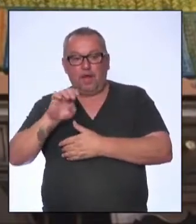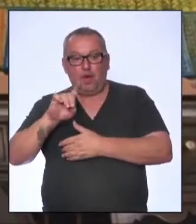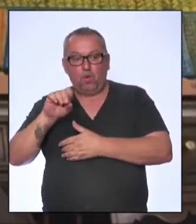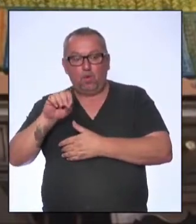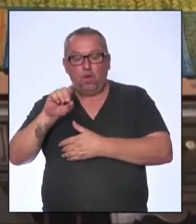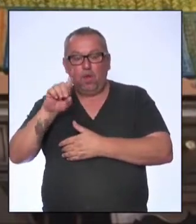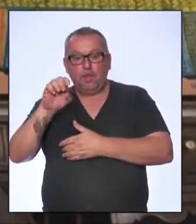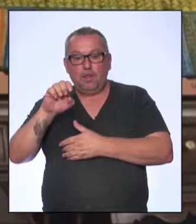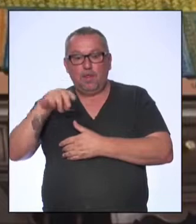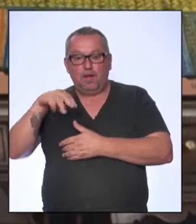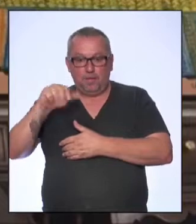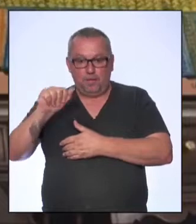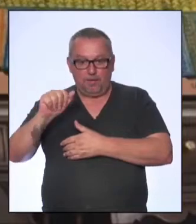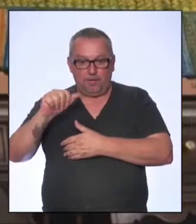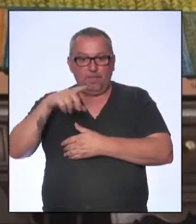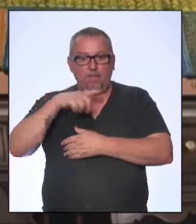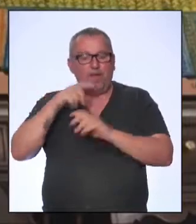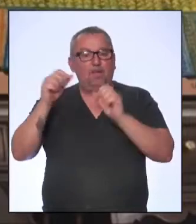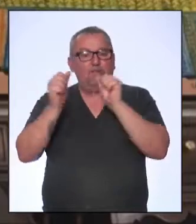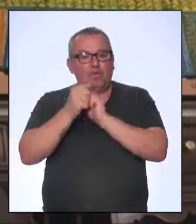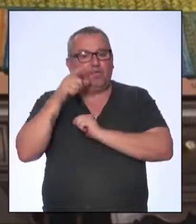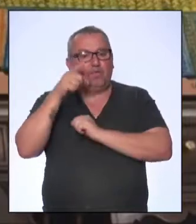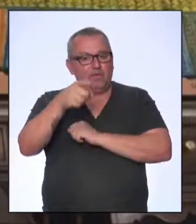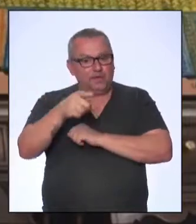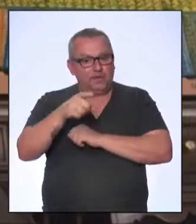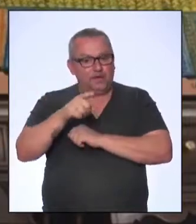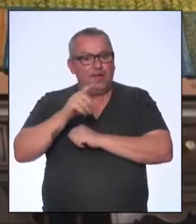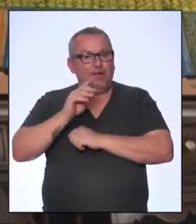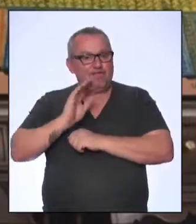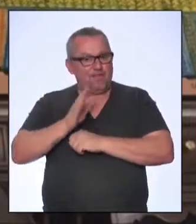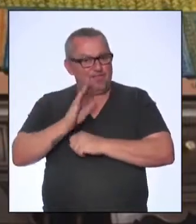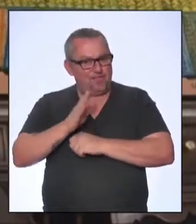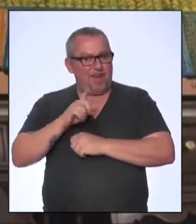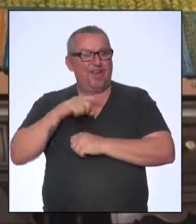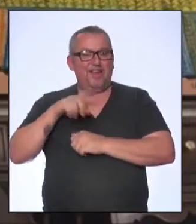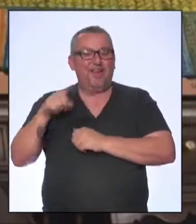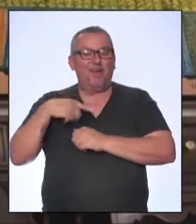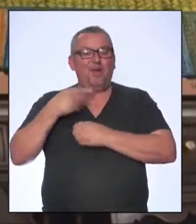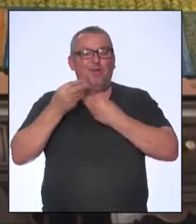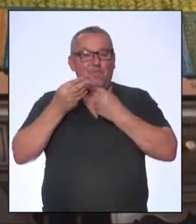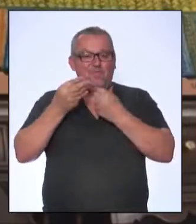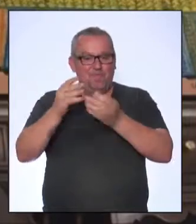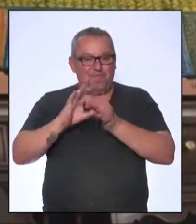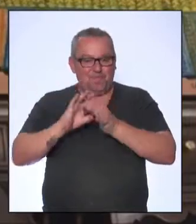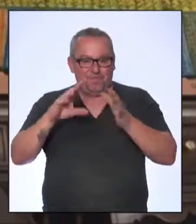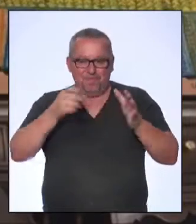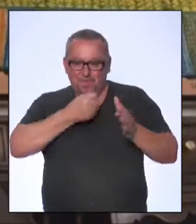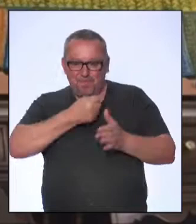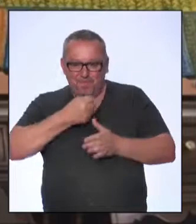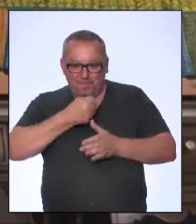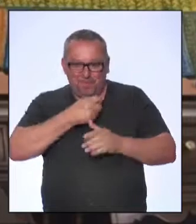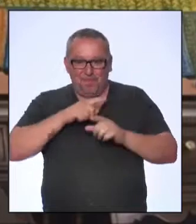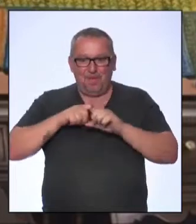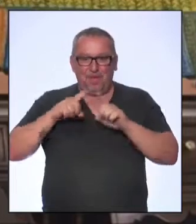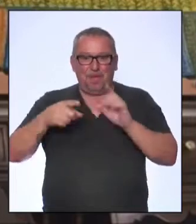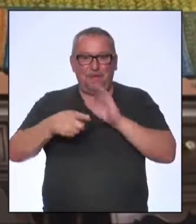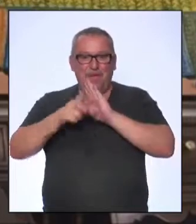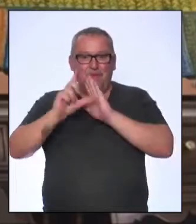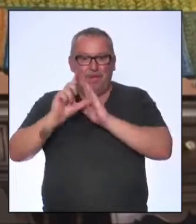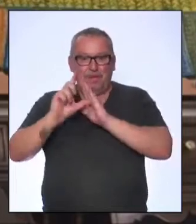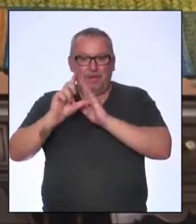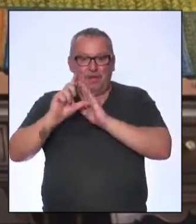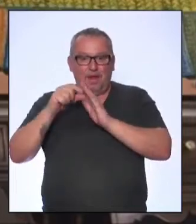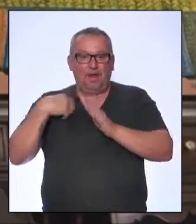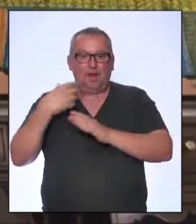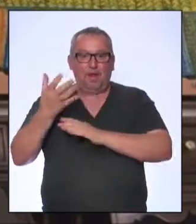estar aqui com você, Wagner. Daqui a pouco eu te passo a palavra, mas antes disso